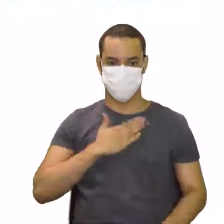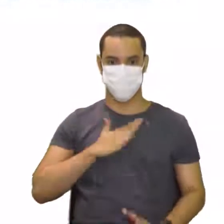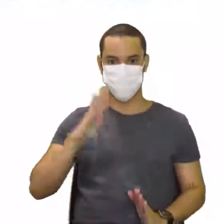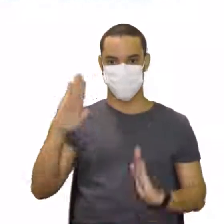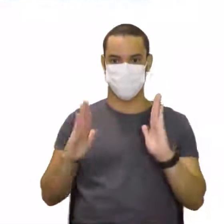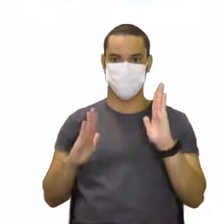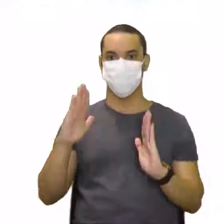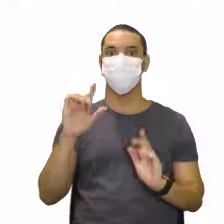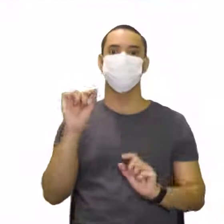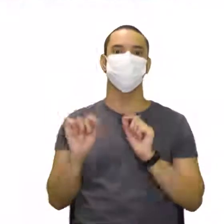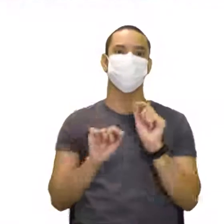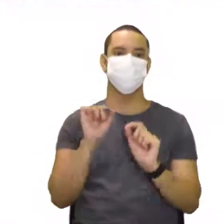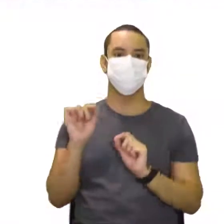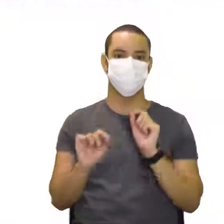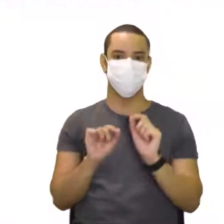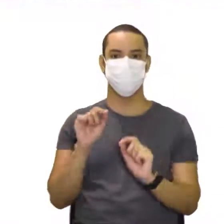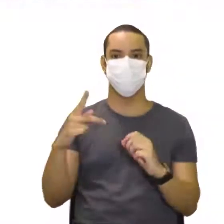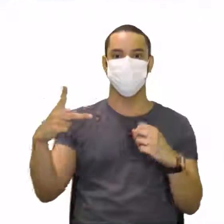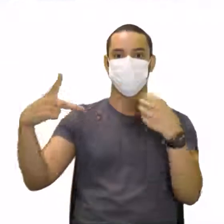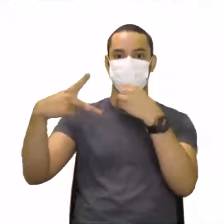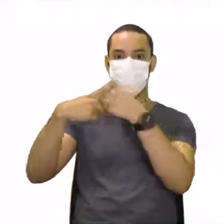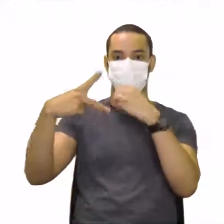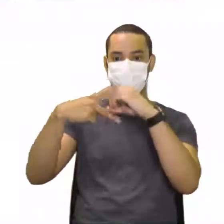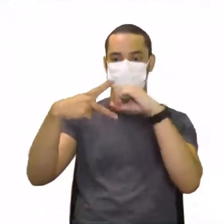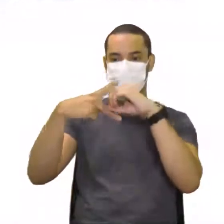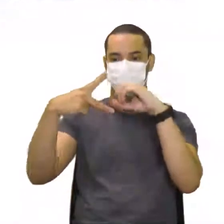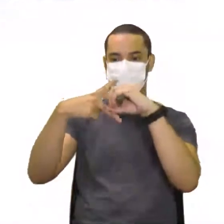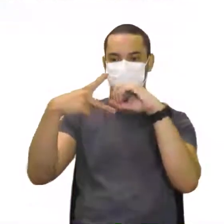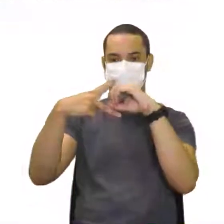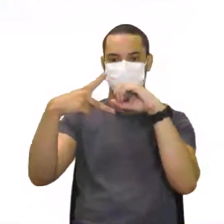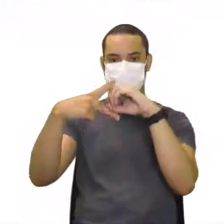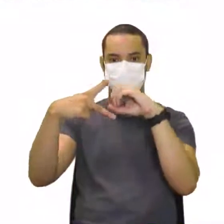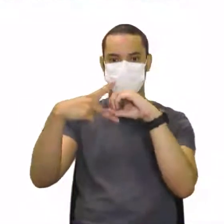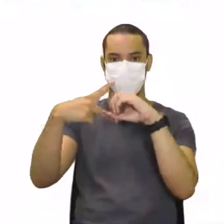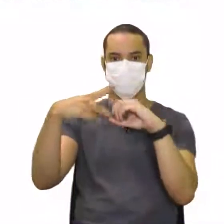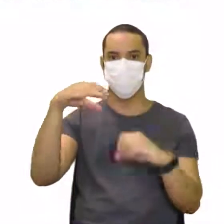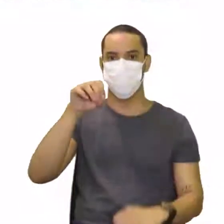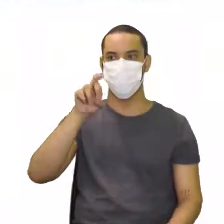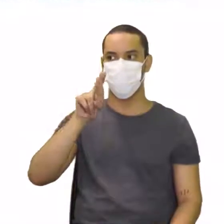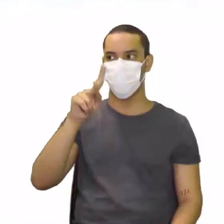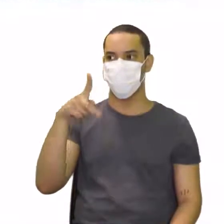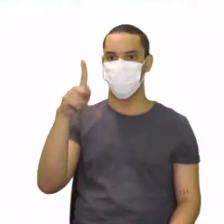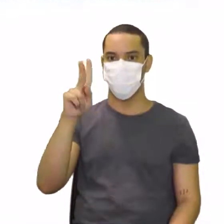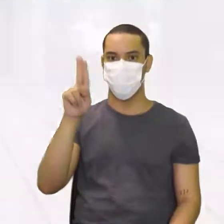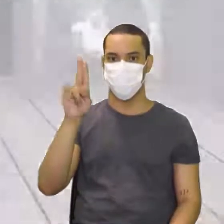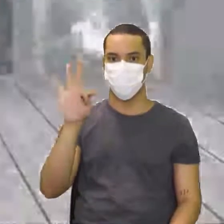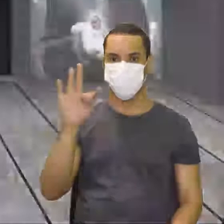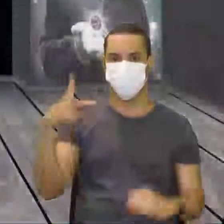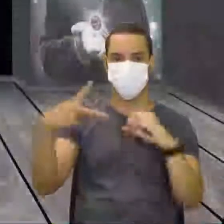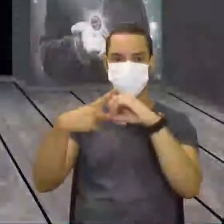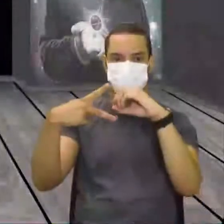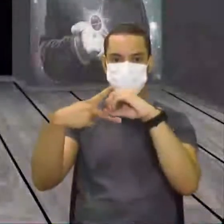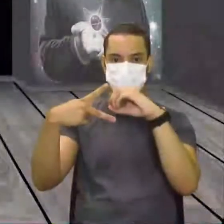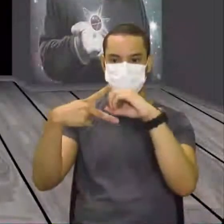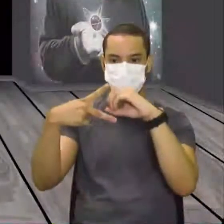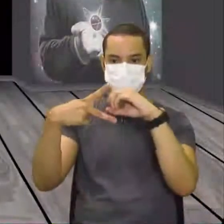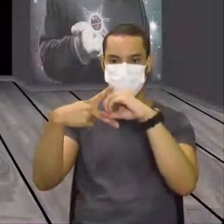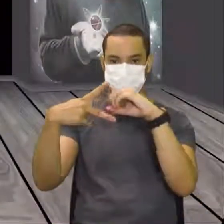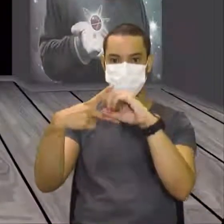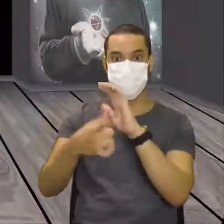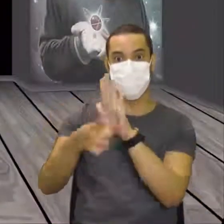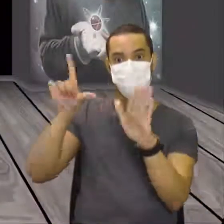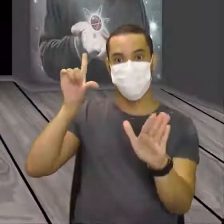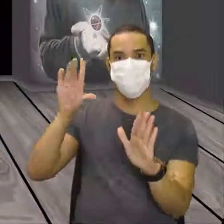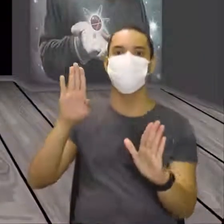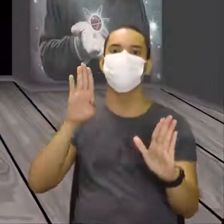geração, do Orkut, tinha o Orkut, né? O Orkut, ele era antes aí do Facebook, lá no